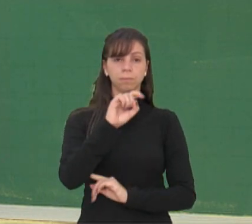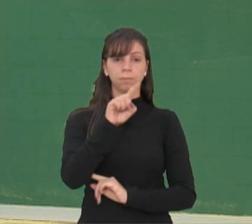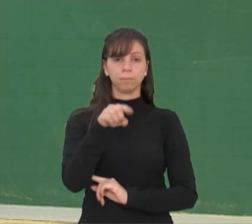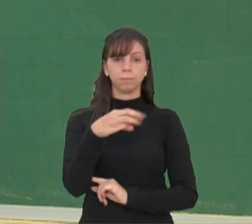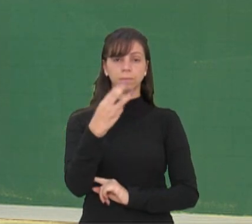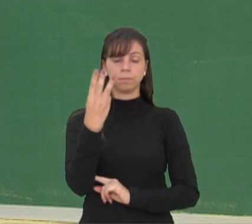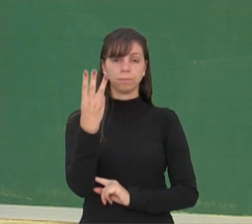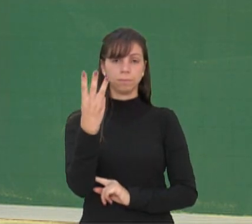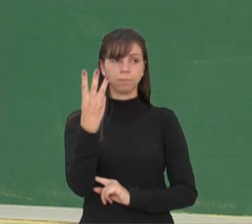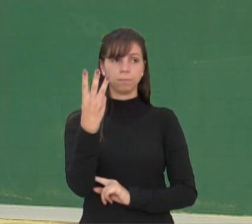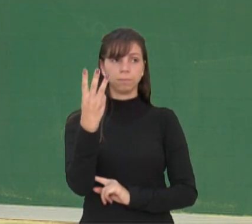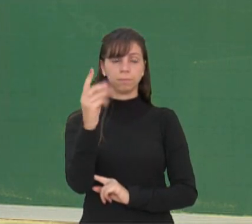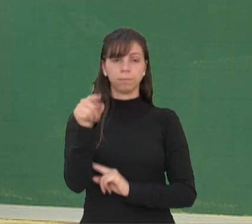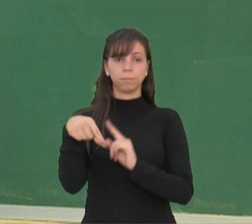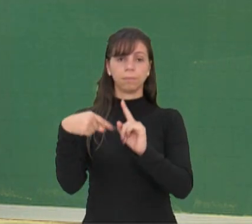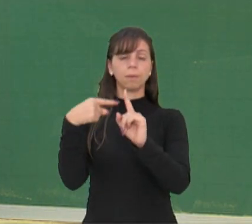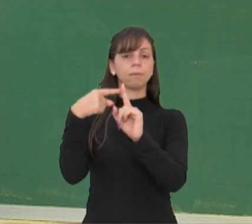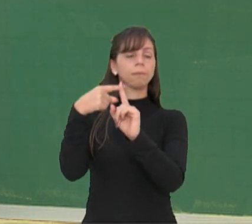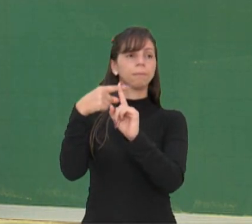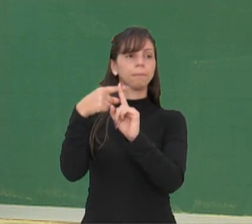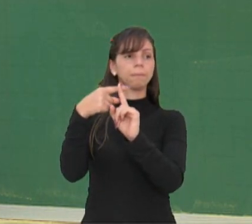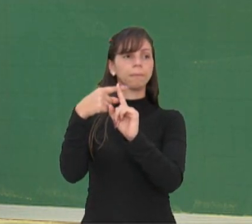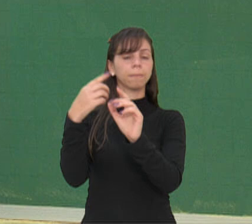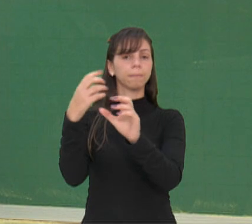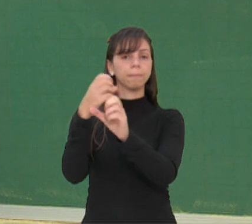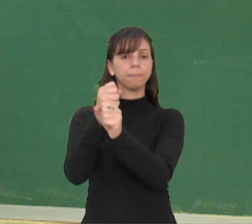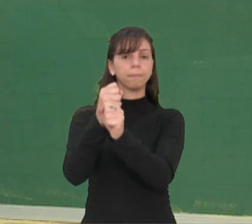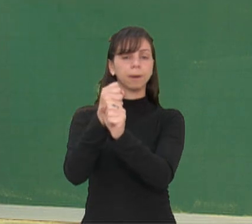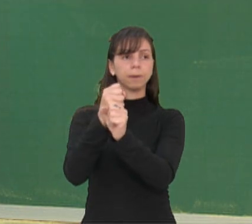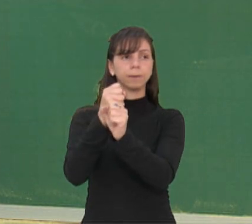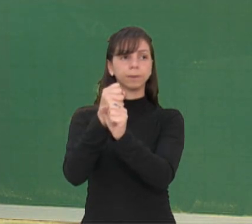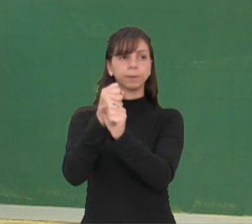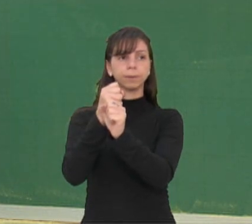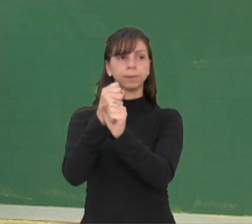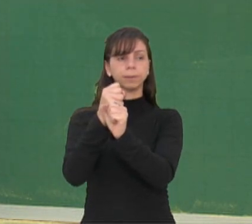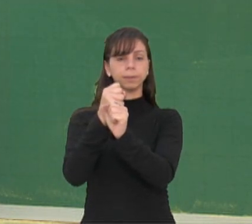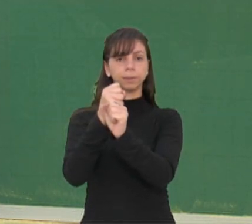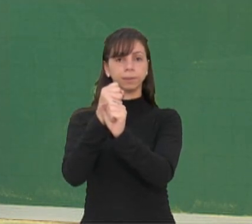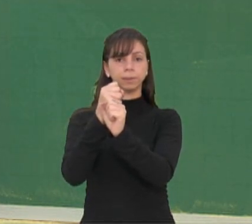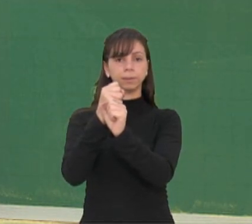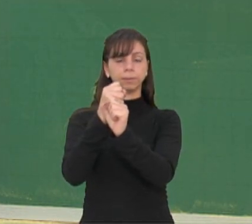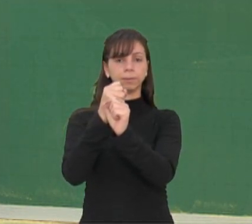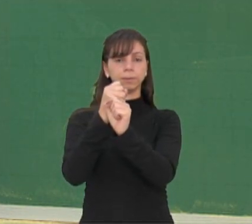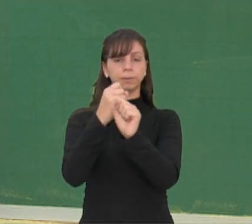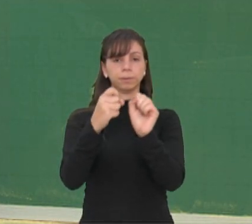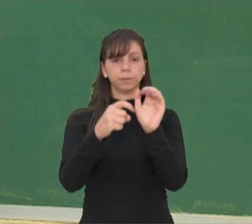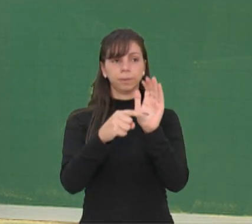0,3 mais... Onde está a vírgula do 2? Atrás do 2. Então, ó,